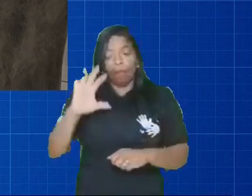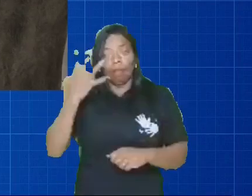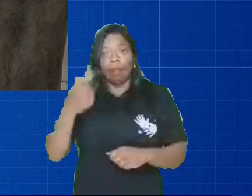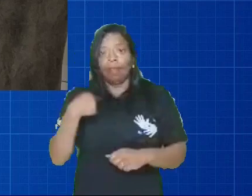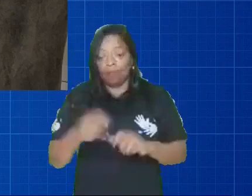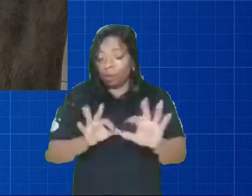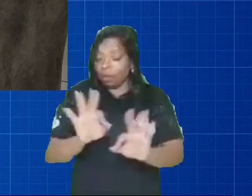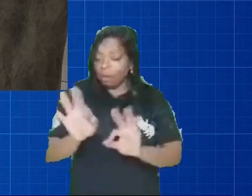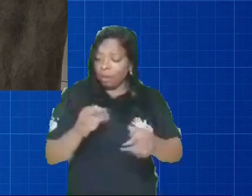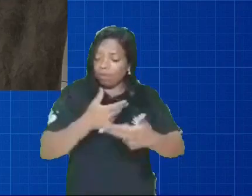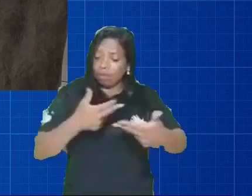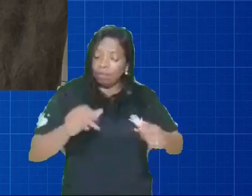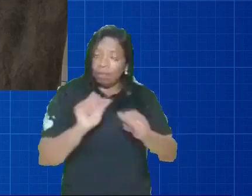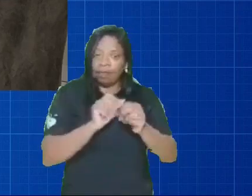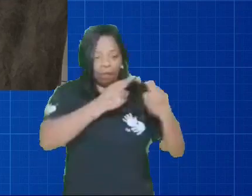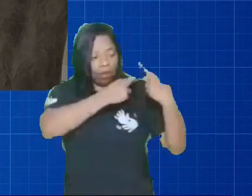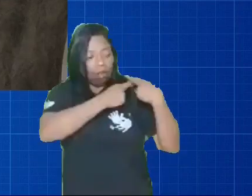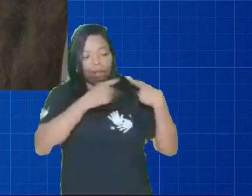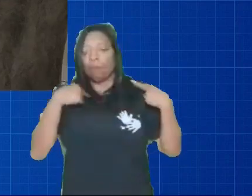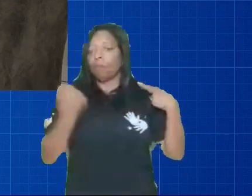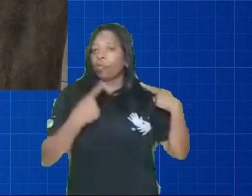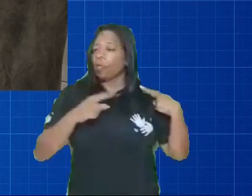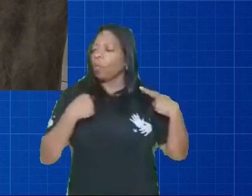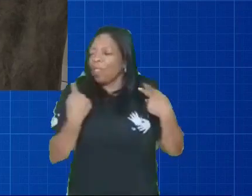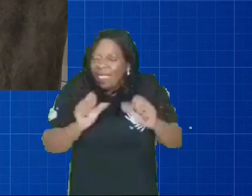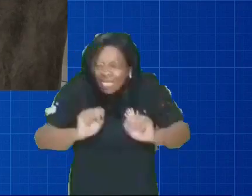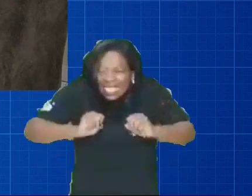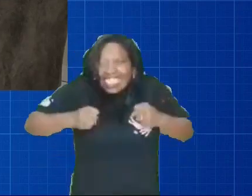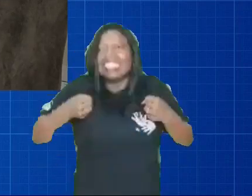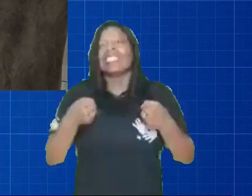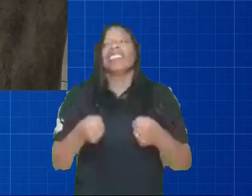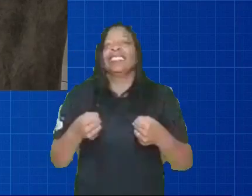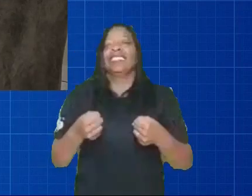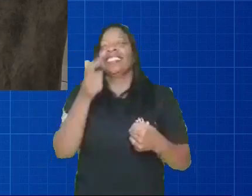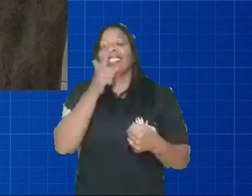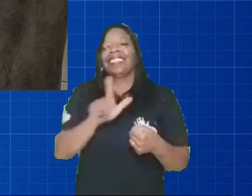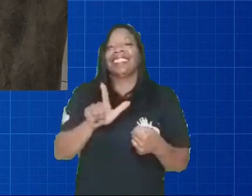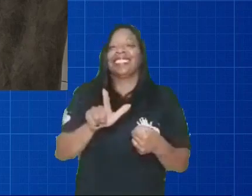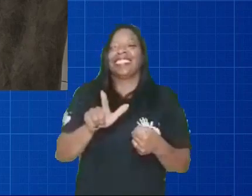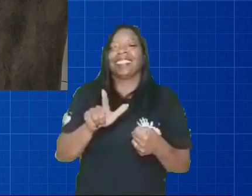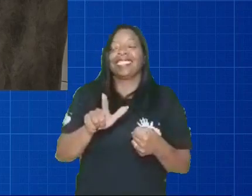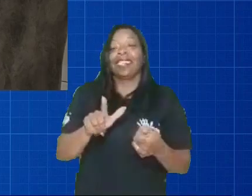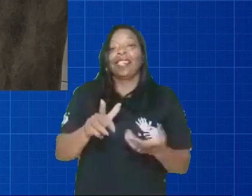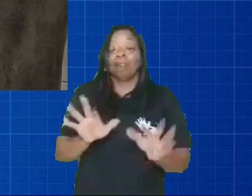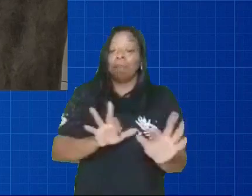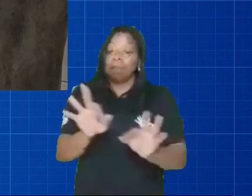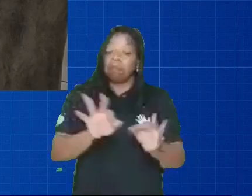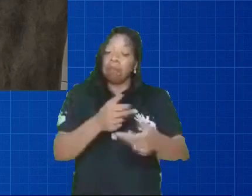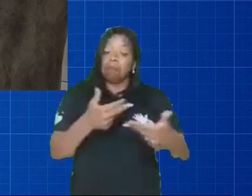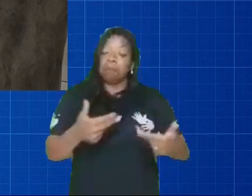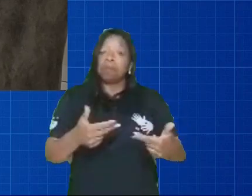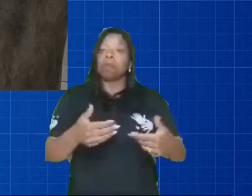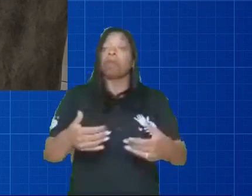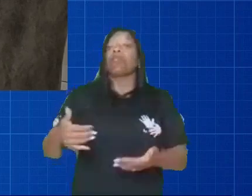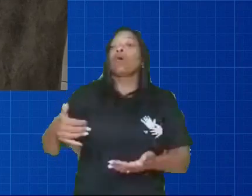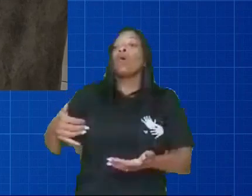papel, né? Como dizer, aos pouquinhos a gente vai conseguir conquistar todos. Então a gente tem projetos de coleta de óleo, a gente tem projetos de horta, a gente tem